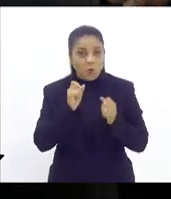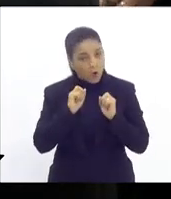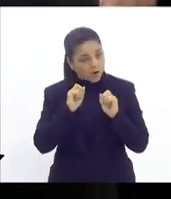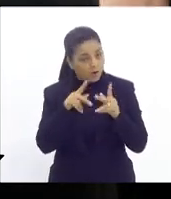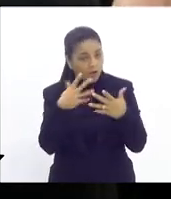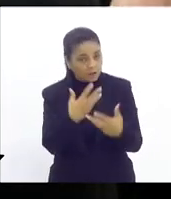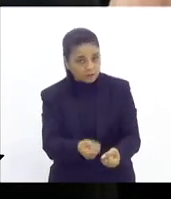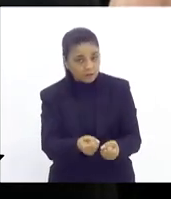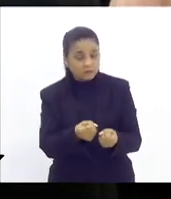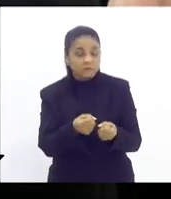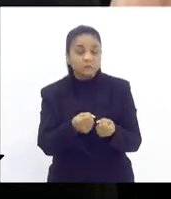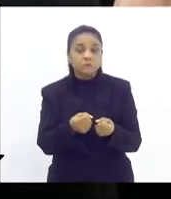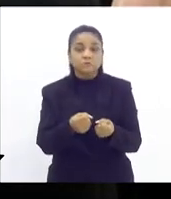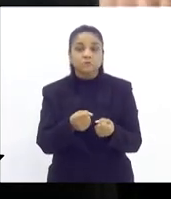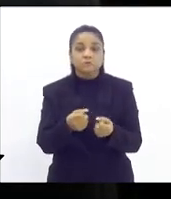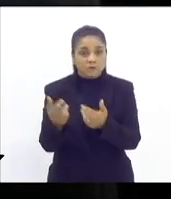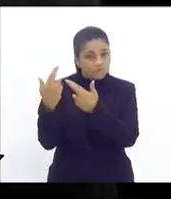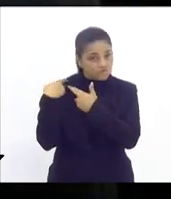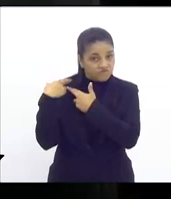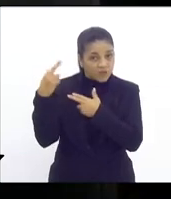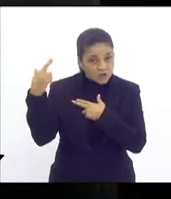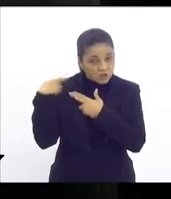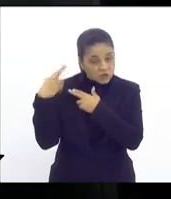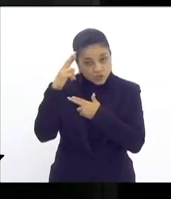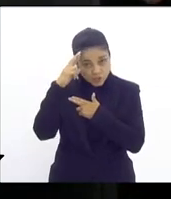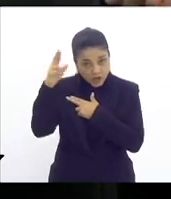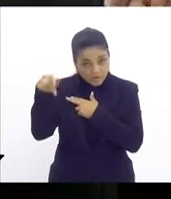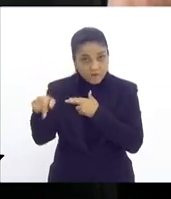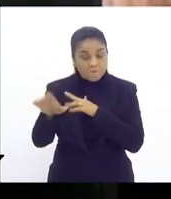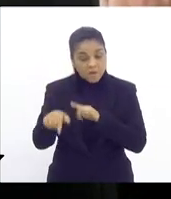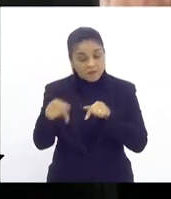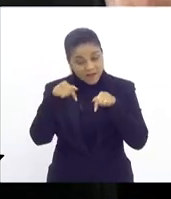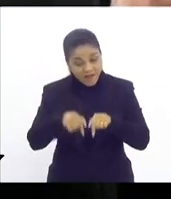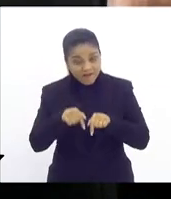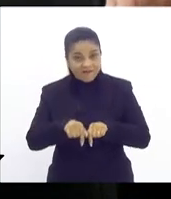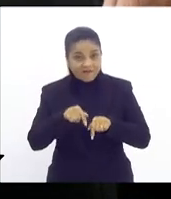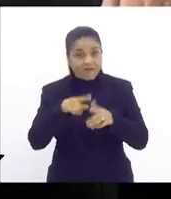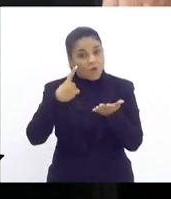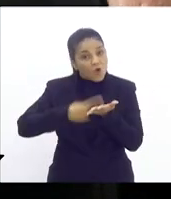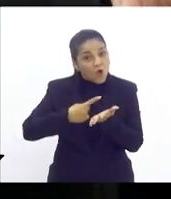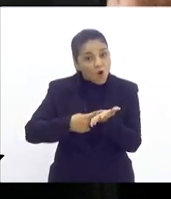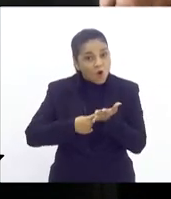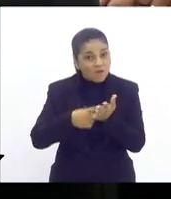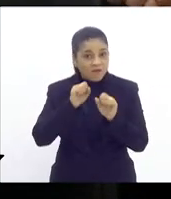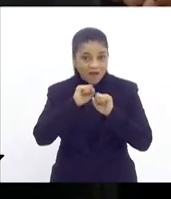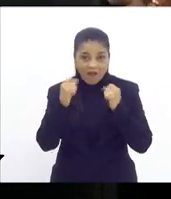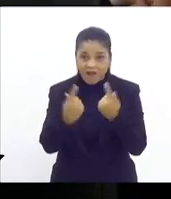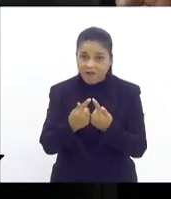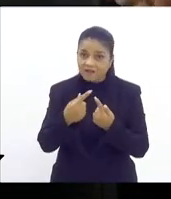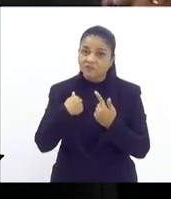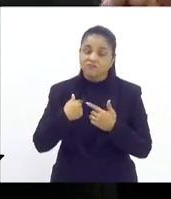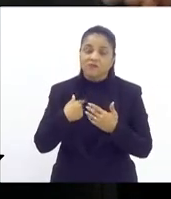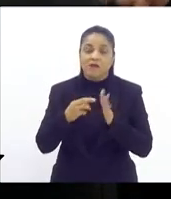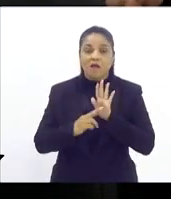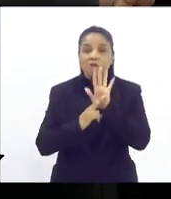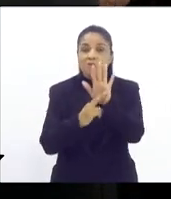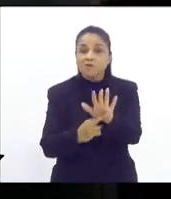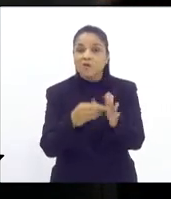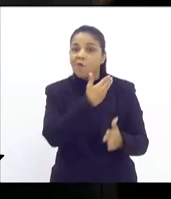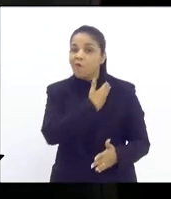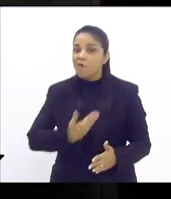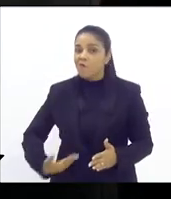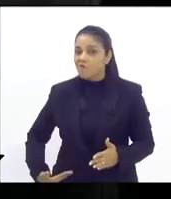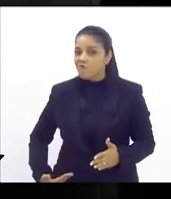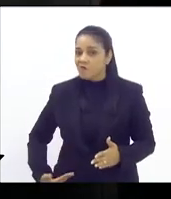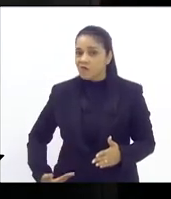é o chefe mas deve aqui a casa que a casa aqui representa e governa com o estado é a união dos